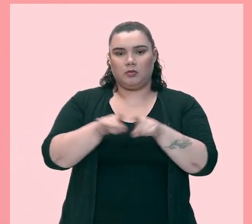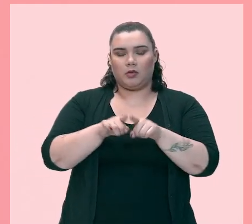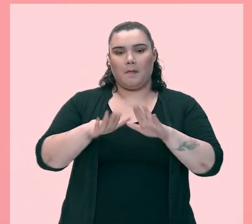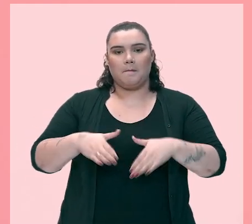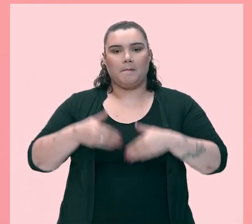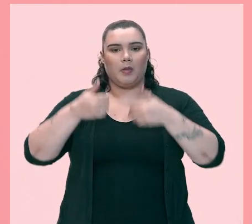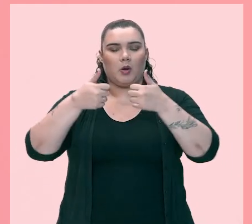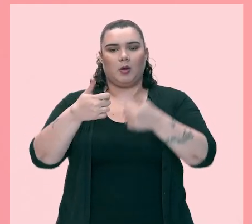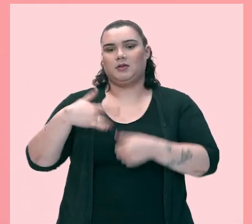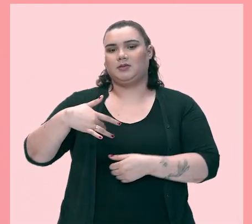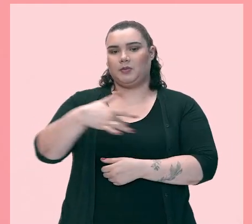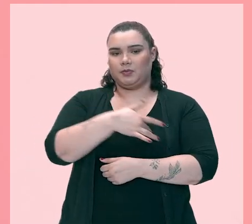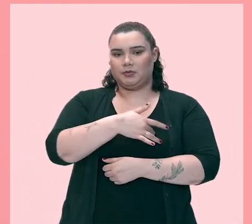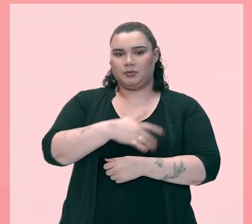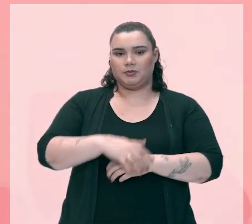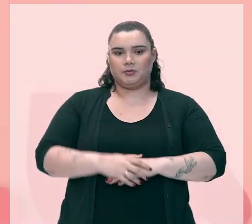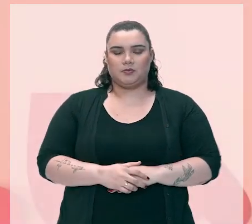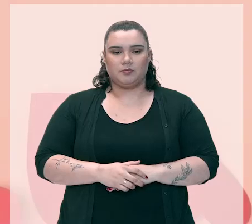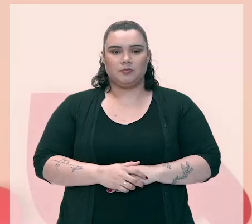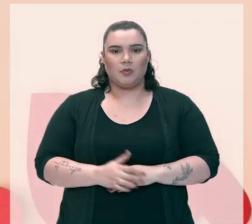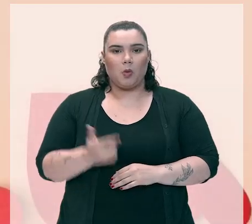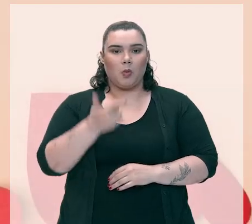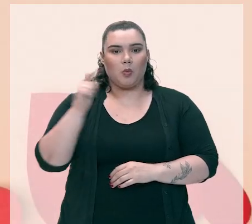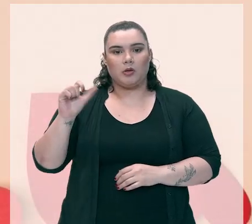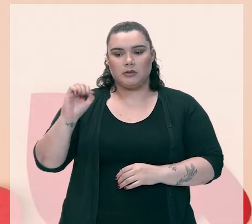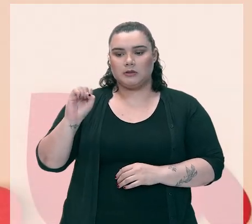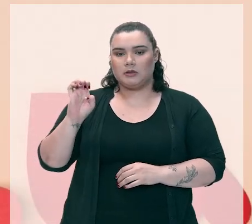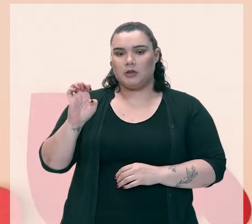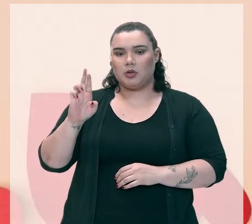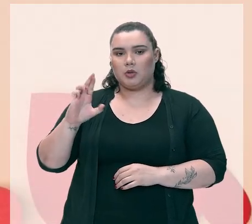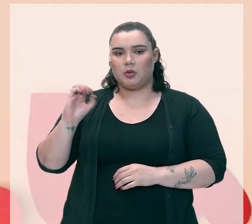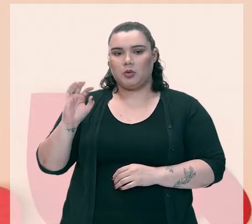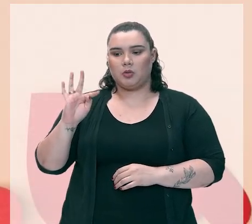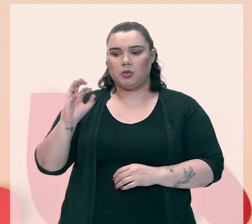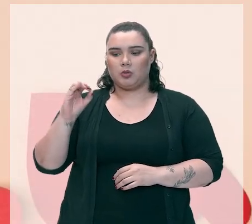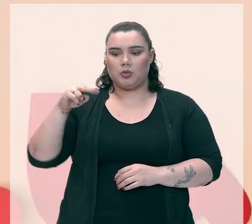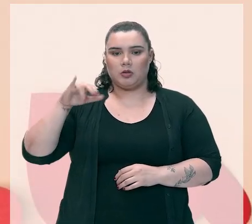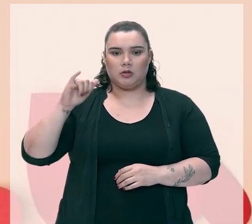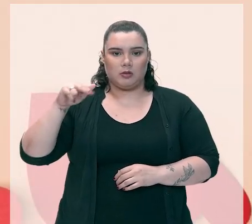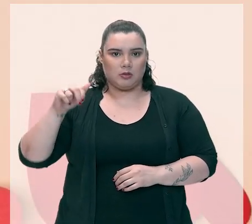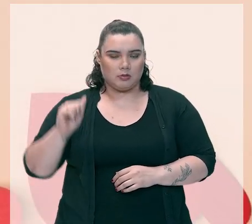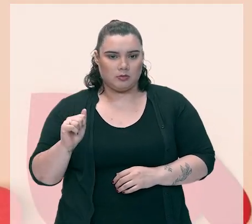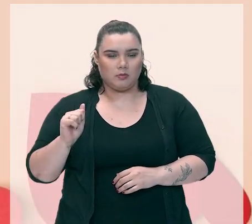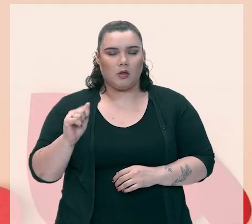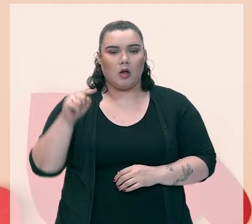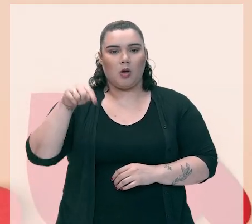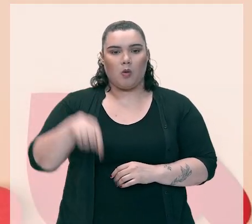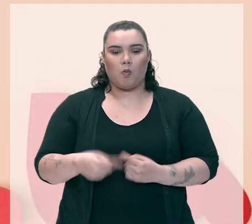melhorando o humor dos pacientes. Serotonina.